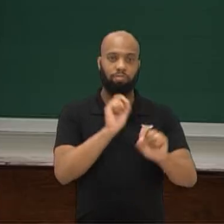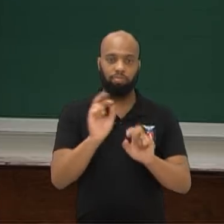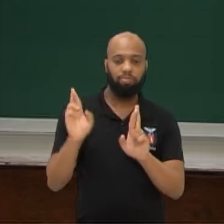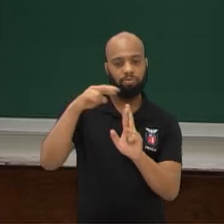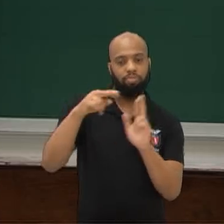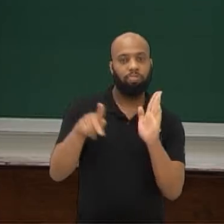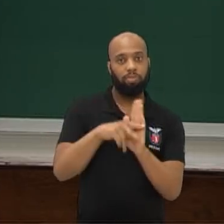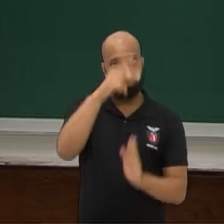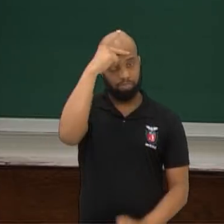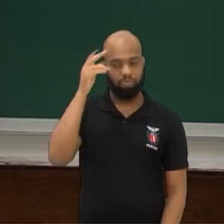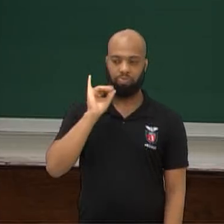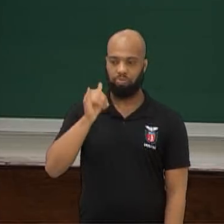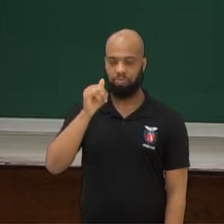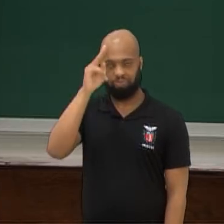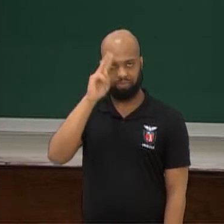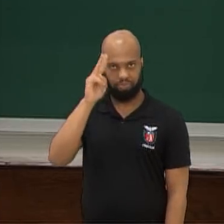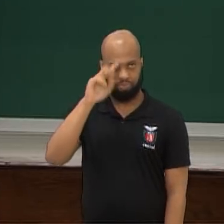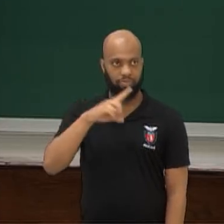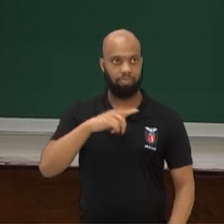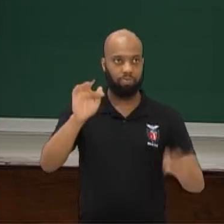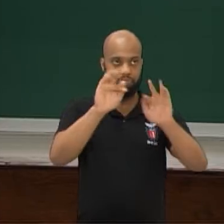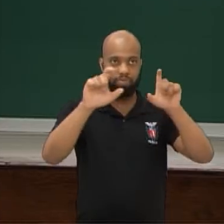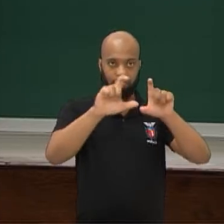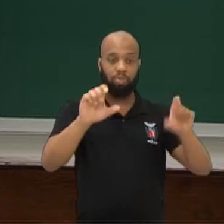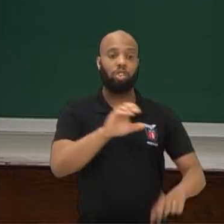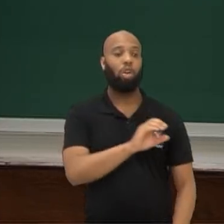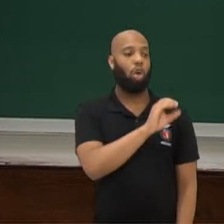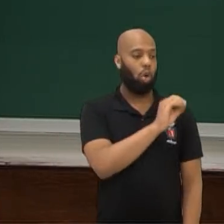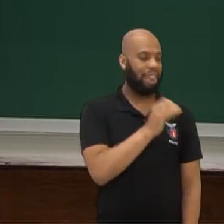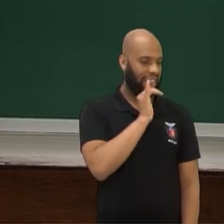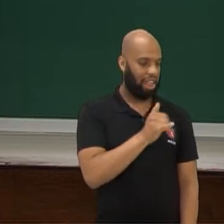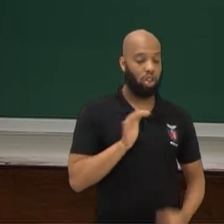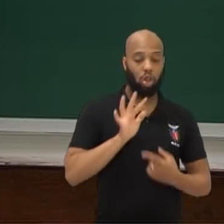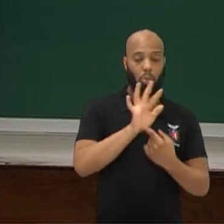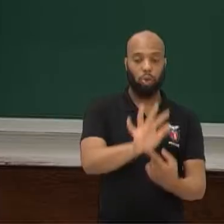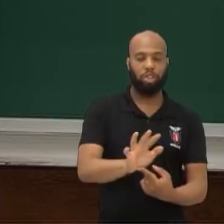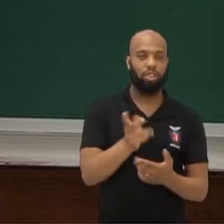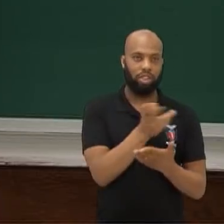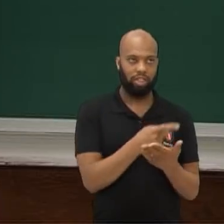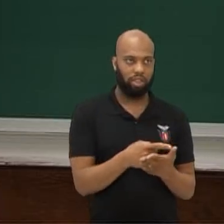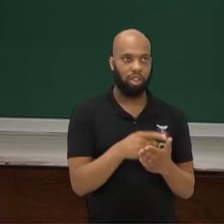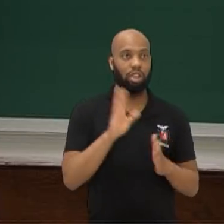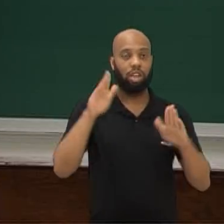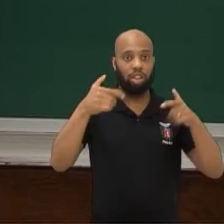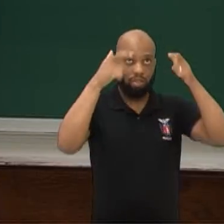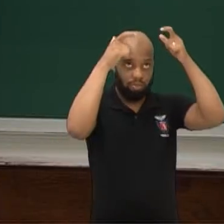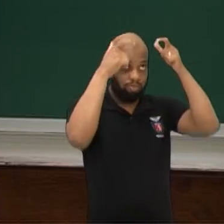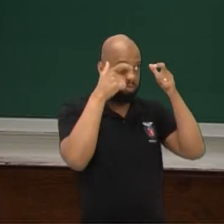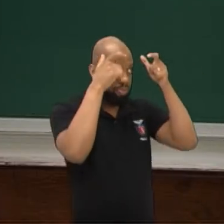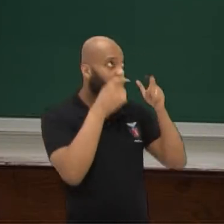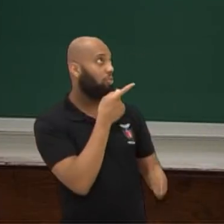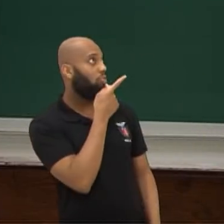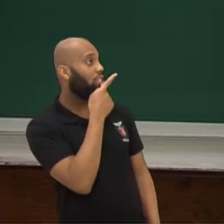ao narrador, certo? A gente tem a frase, o narrador mostrou-lhe o seu desenho. O pequeno